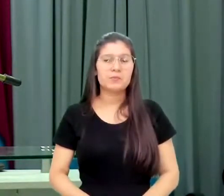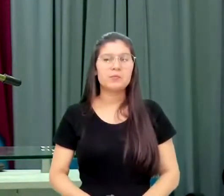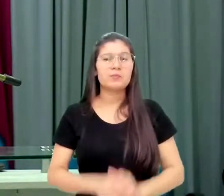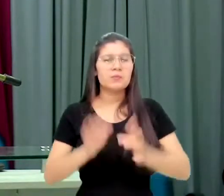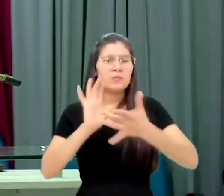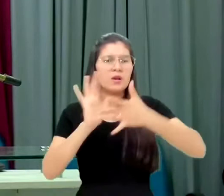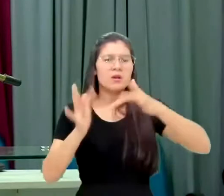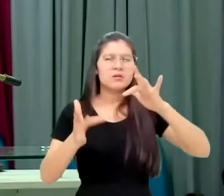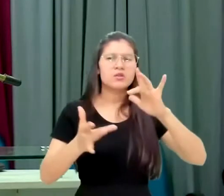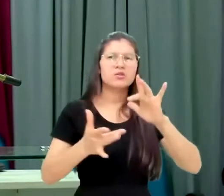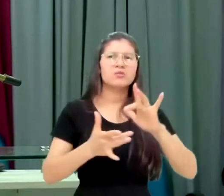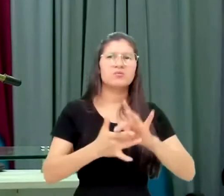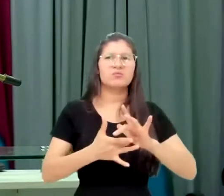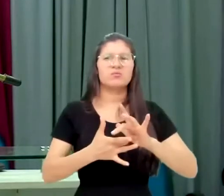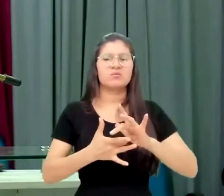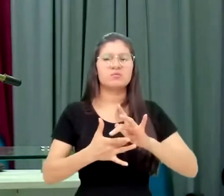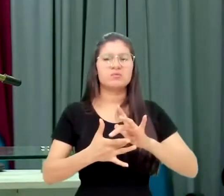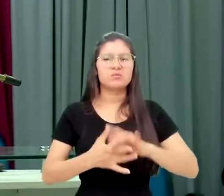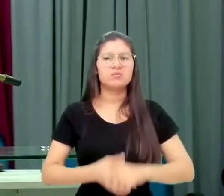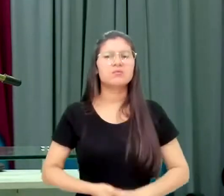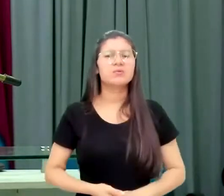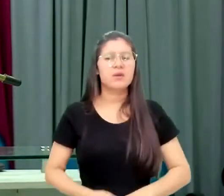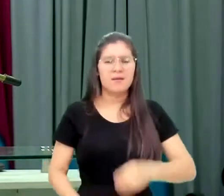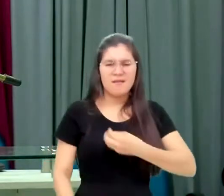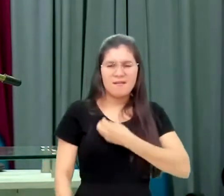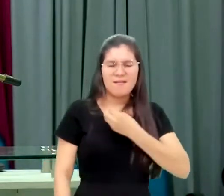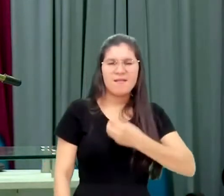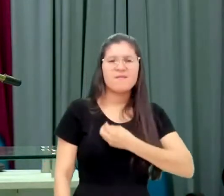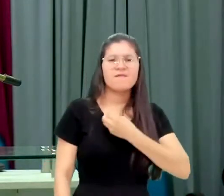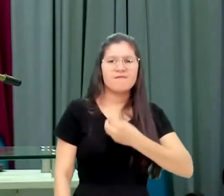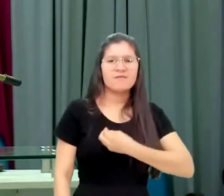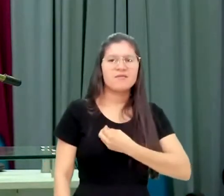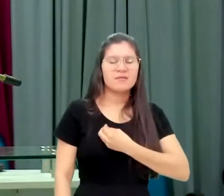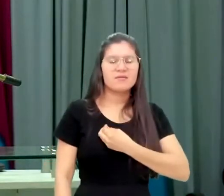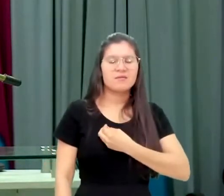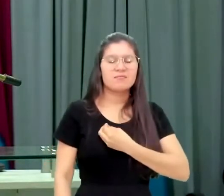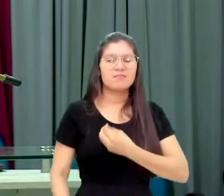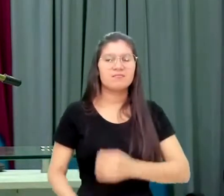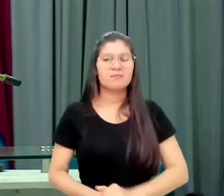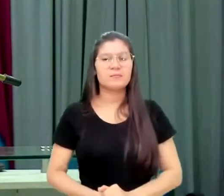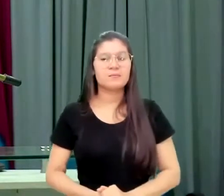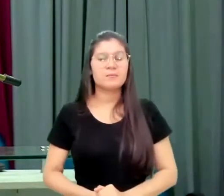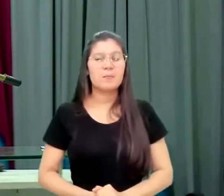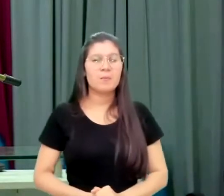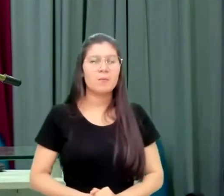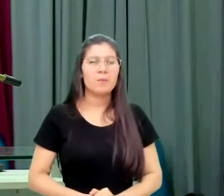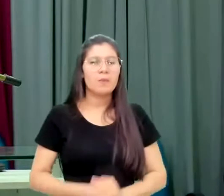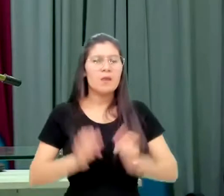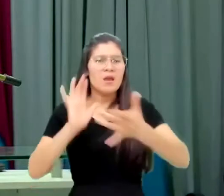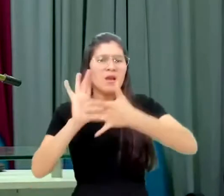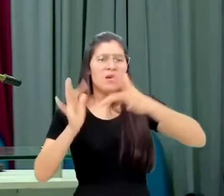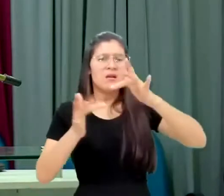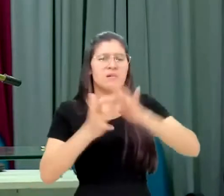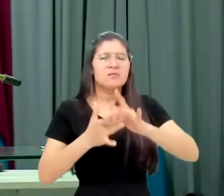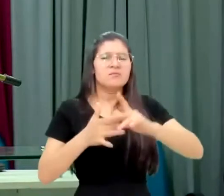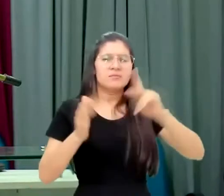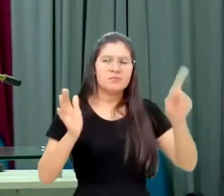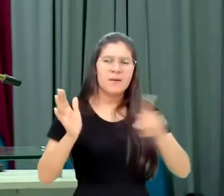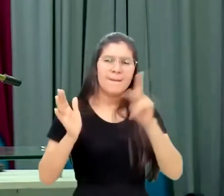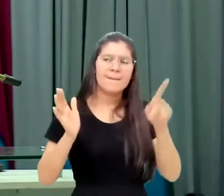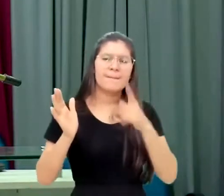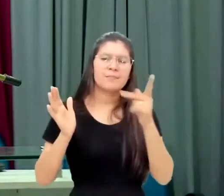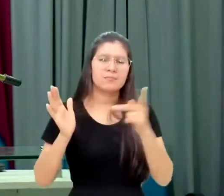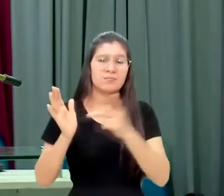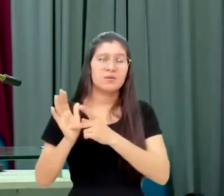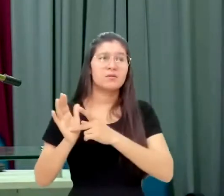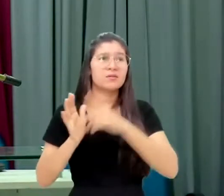Jesus é a fonte da vida, Jesus é a grande promessa que o Senhor fez para a sua